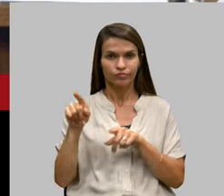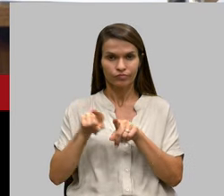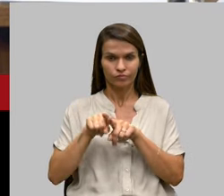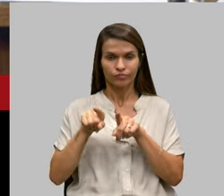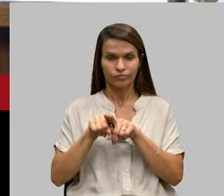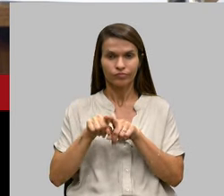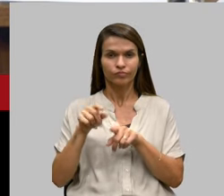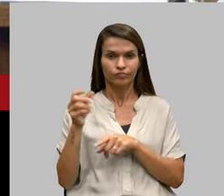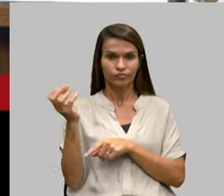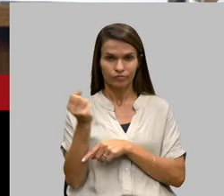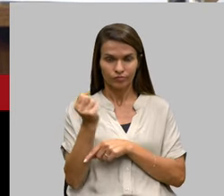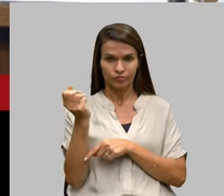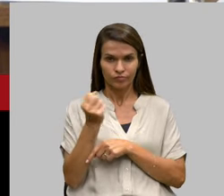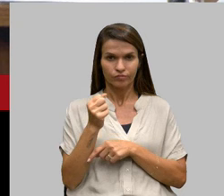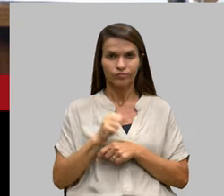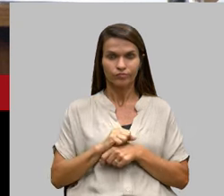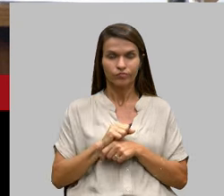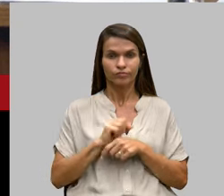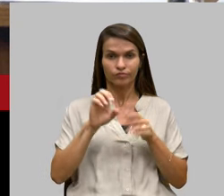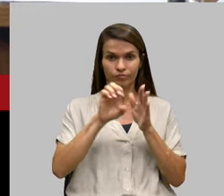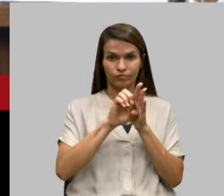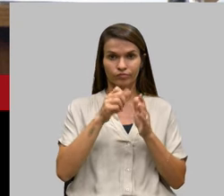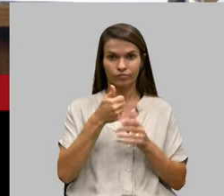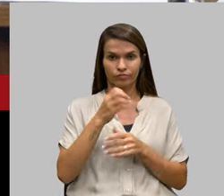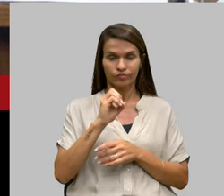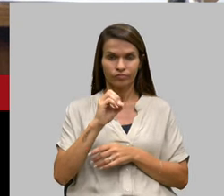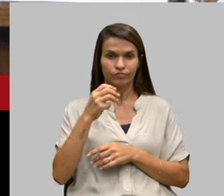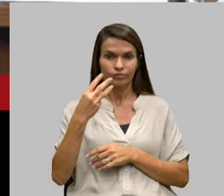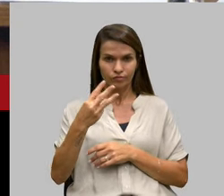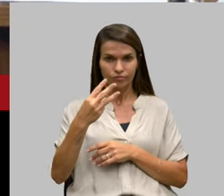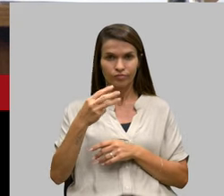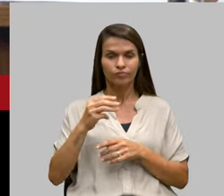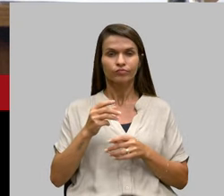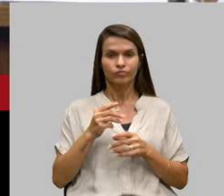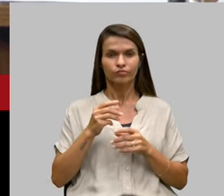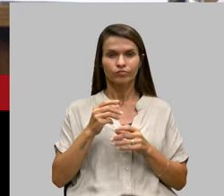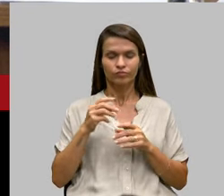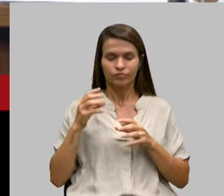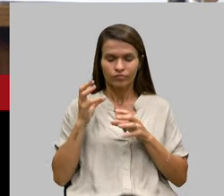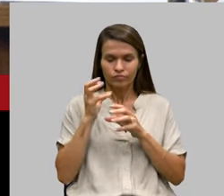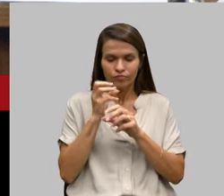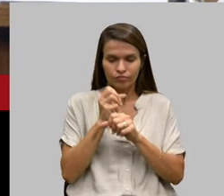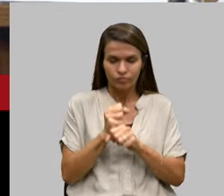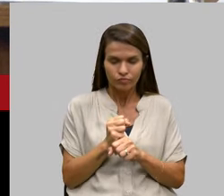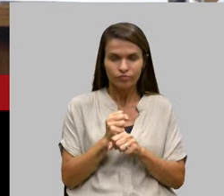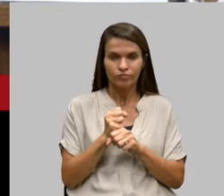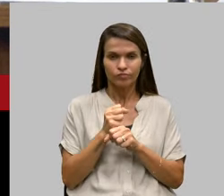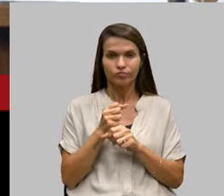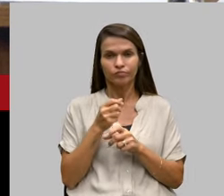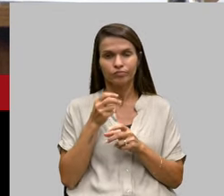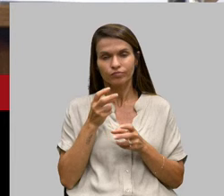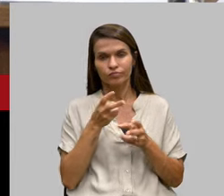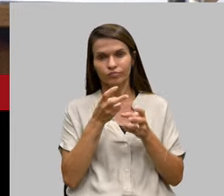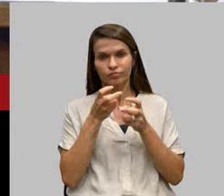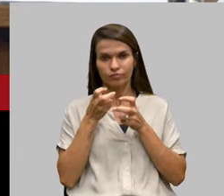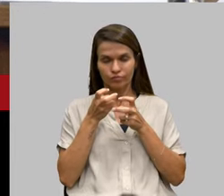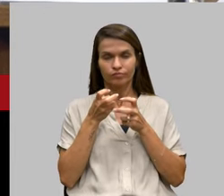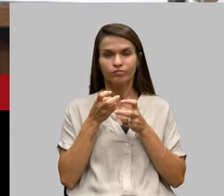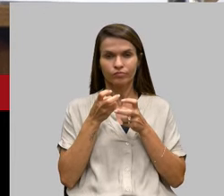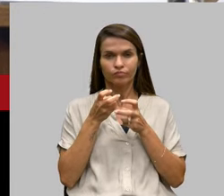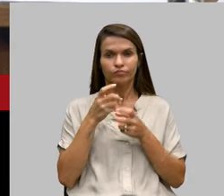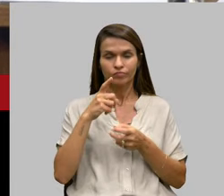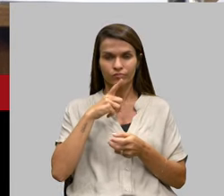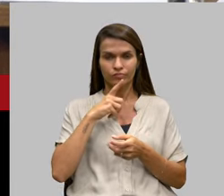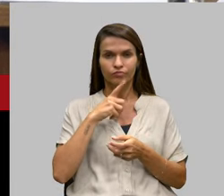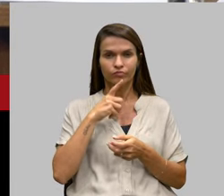né na emenda 103 um alargamento da base de cálculo quando prevê que aí diante de uma existência